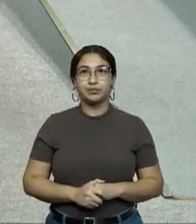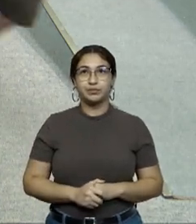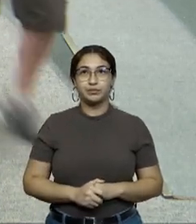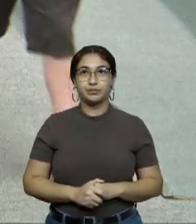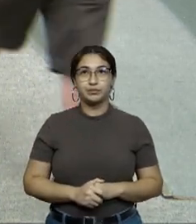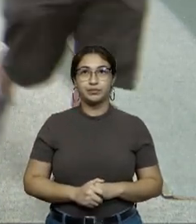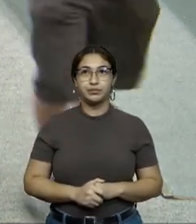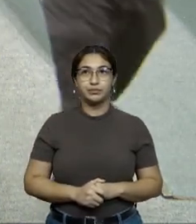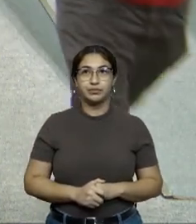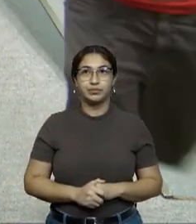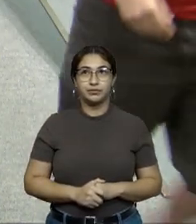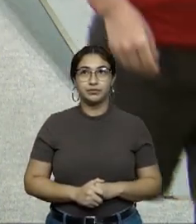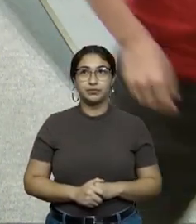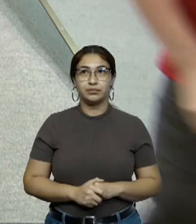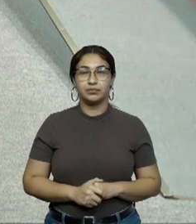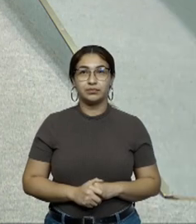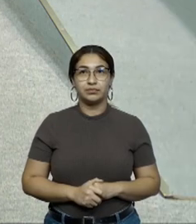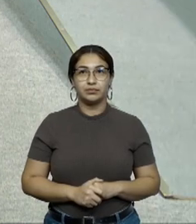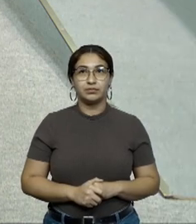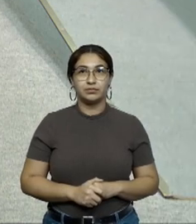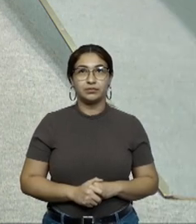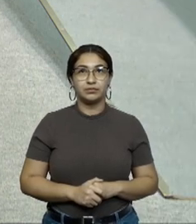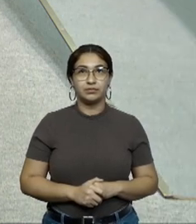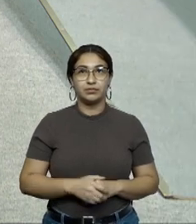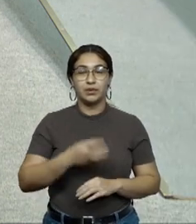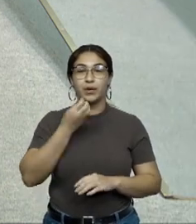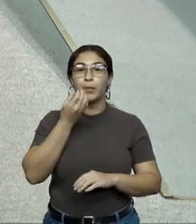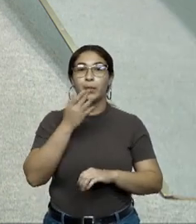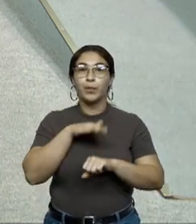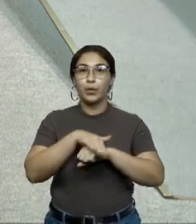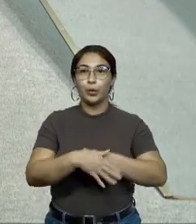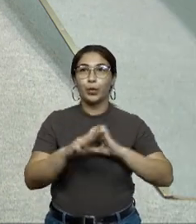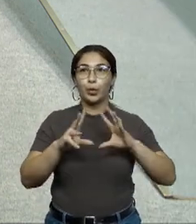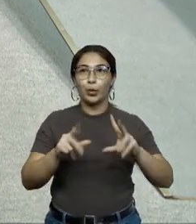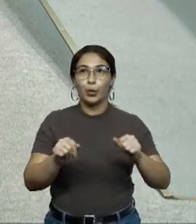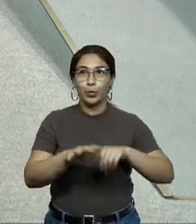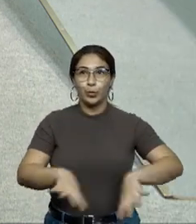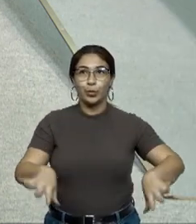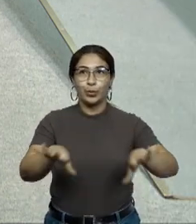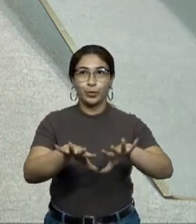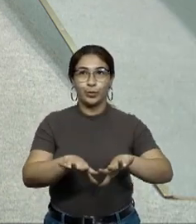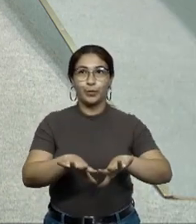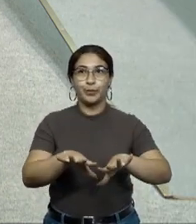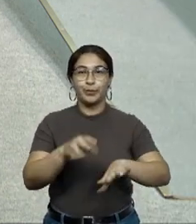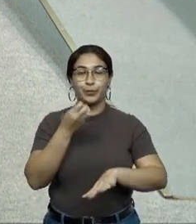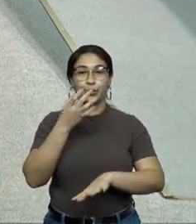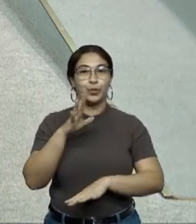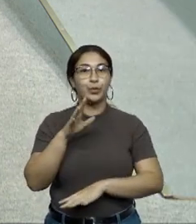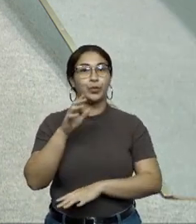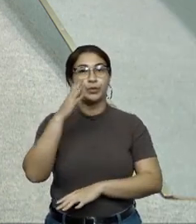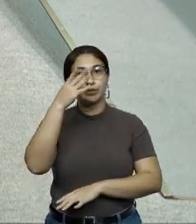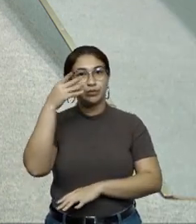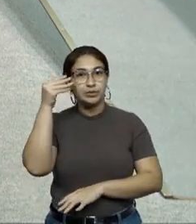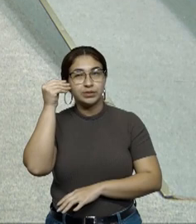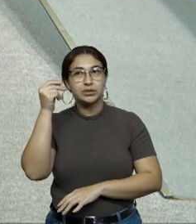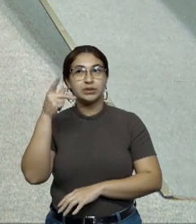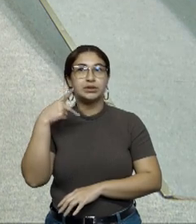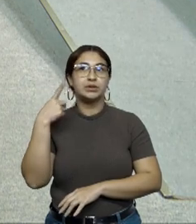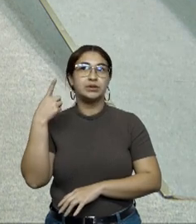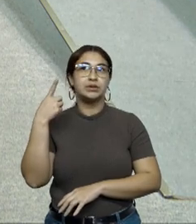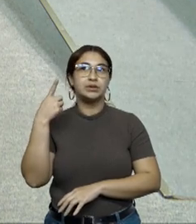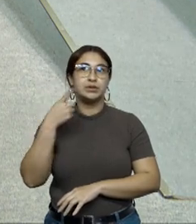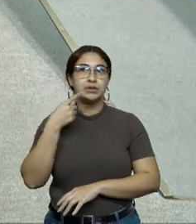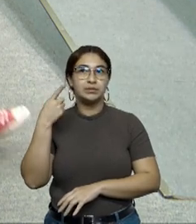E aí Oi boa noite a todos boa noite a deputada Luciane carminatti presidente da Comissão de educação